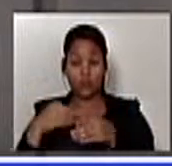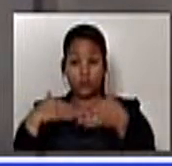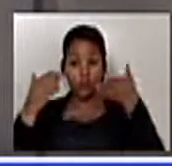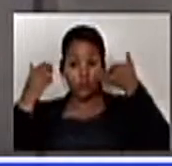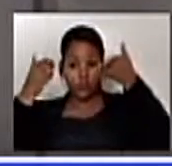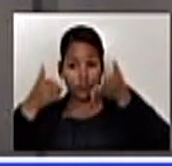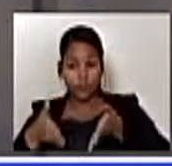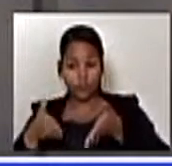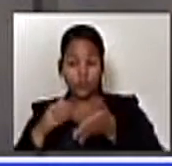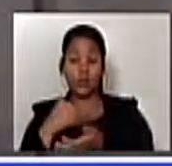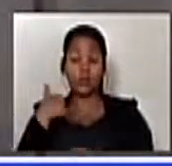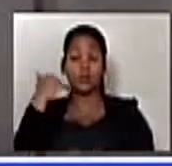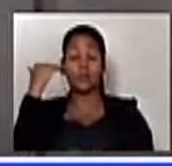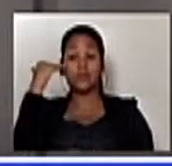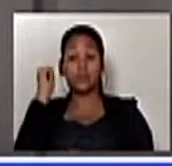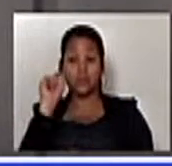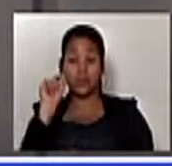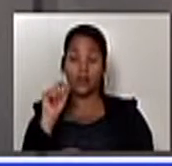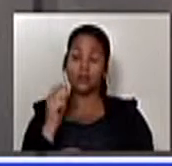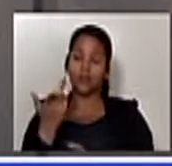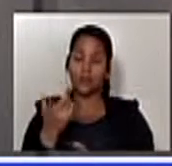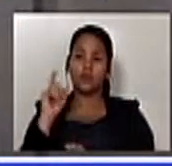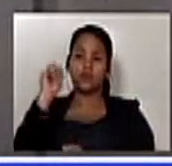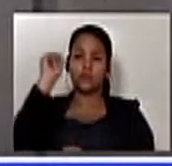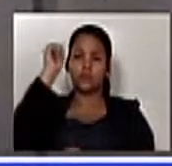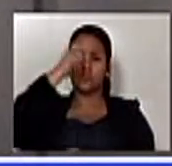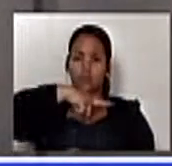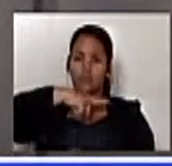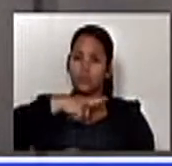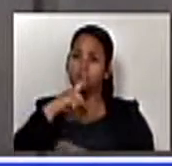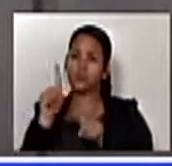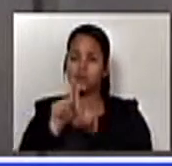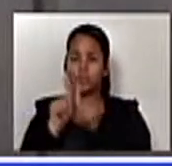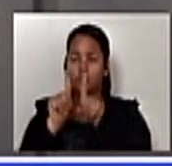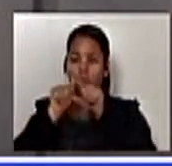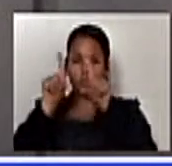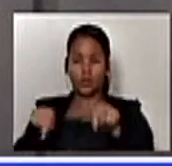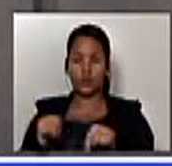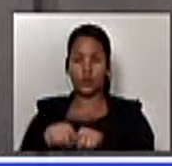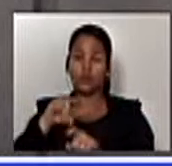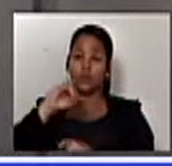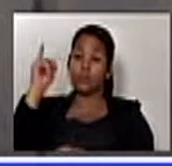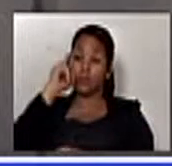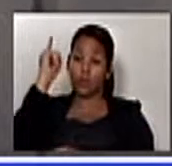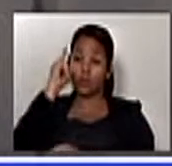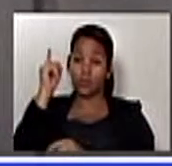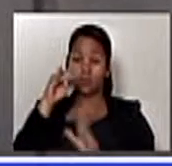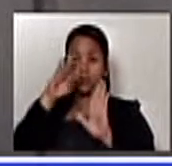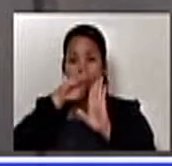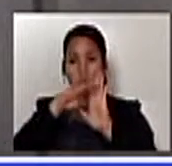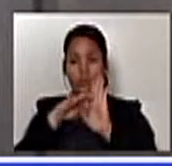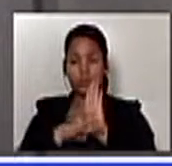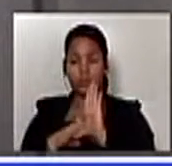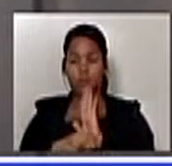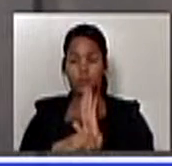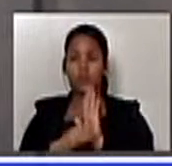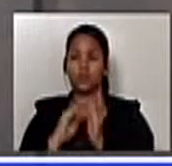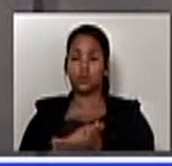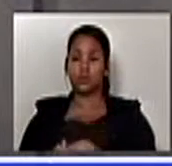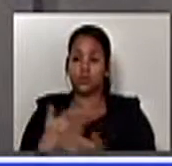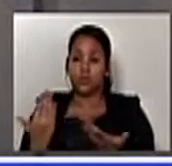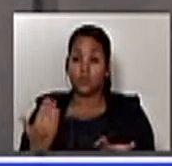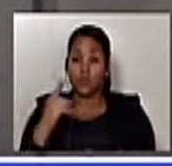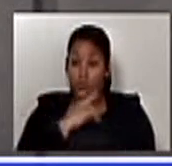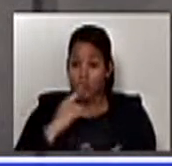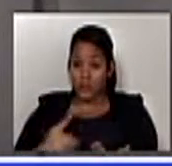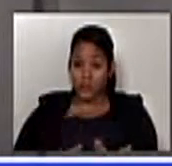ela apresenta e pela dificuldade que os próprios secretários aqui se colocaram no ano 2016. Esperemos que